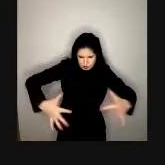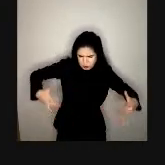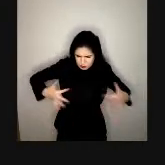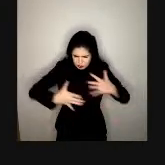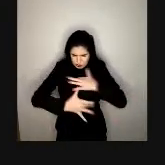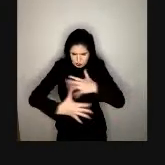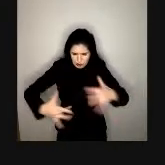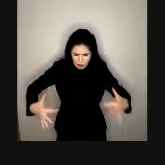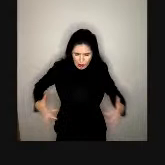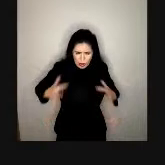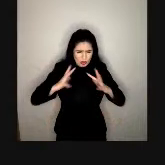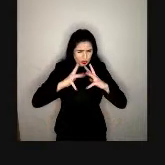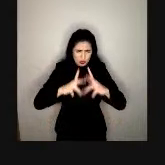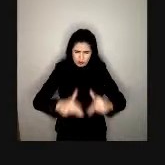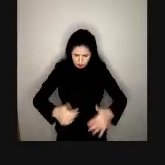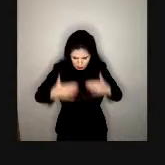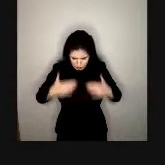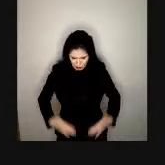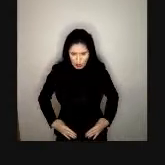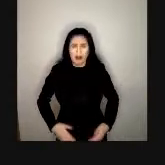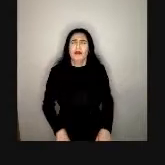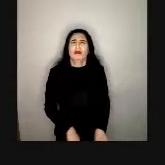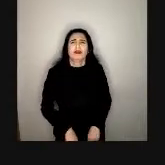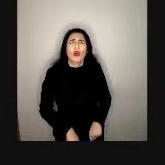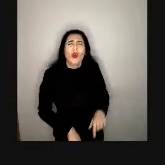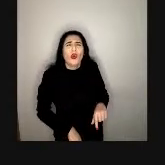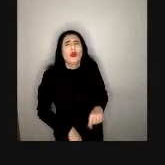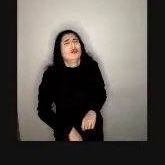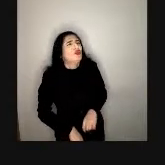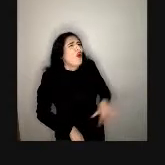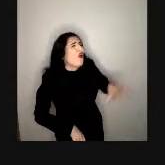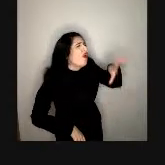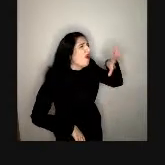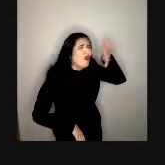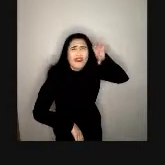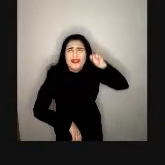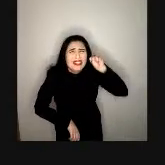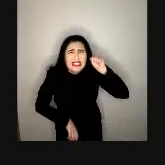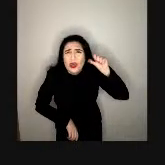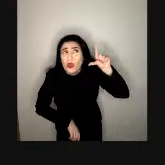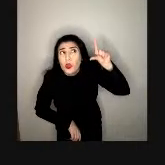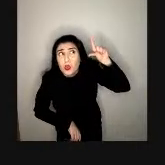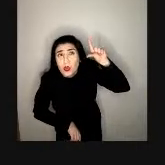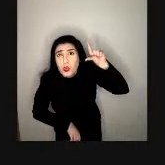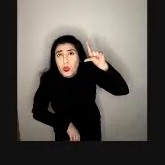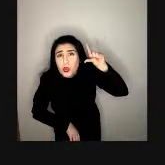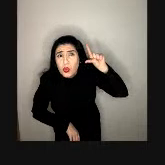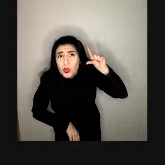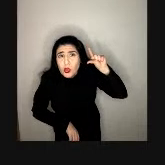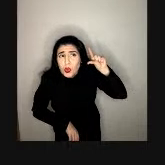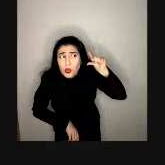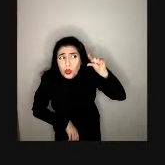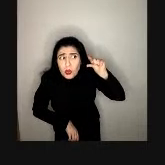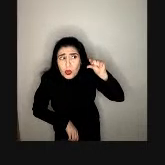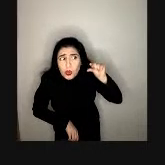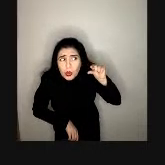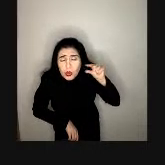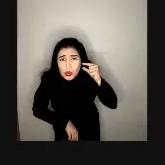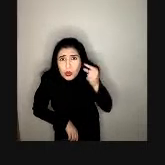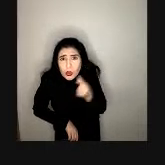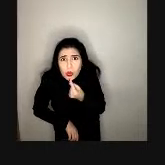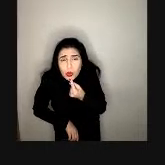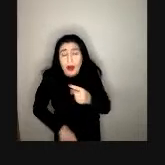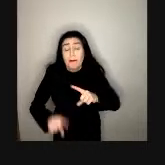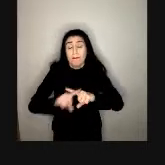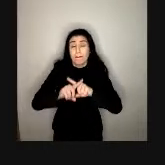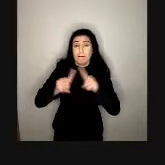ficando surda, mas mesmo assim ela acompanhou a gente nas várias palestras, levou a netinha, estava sempre com a gente, mas